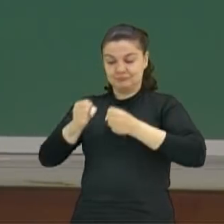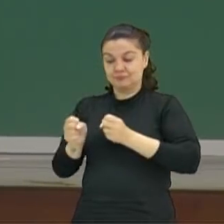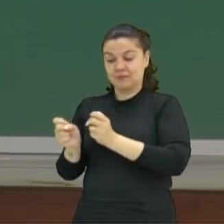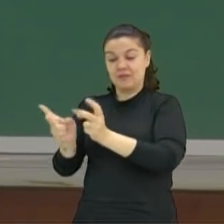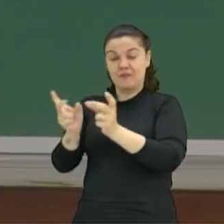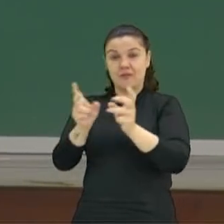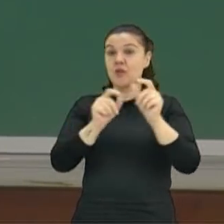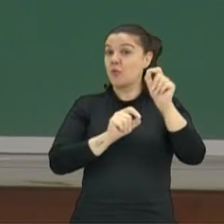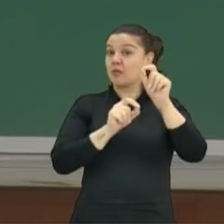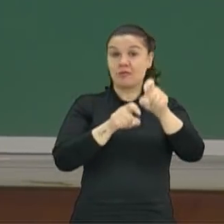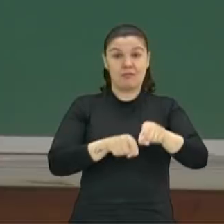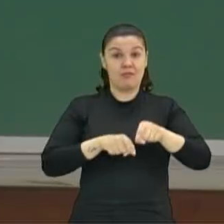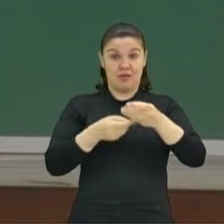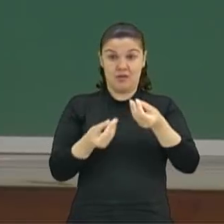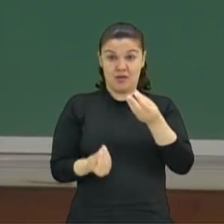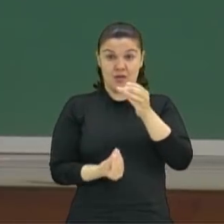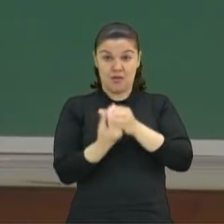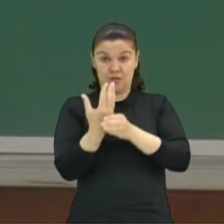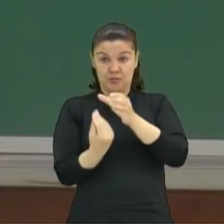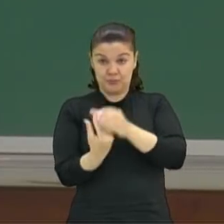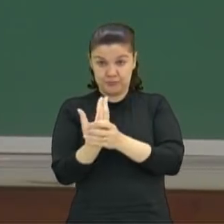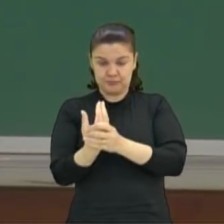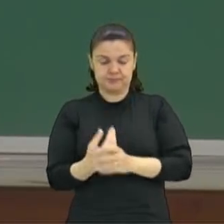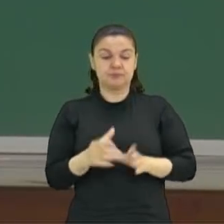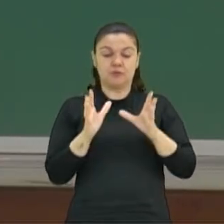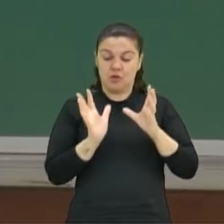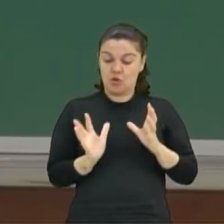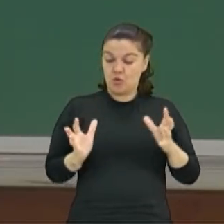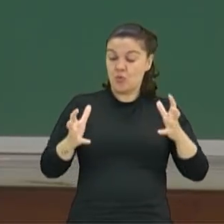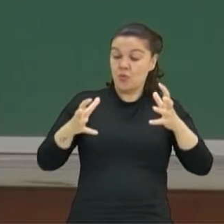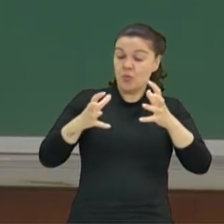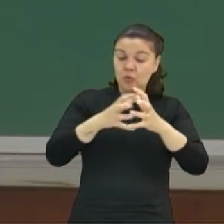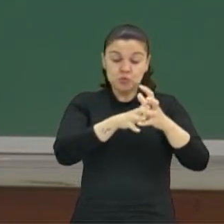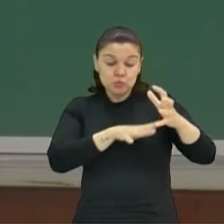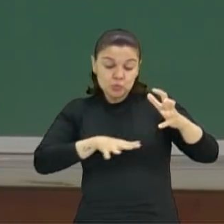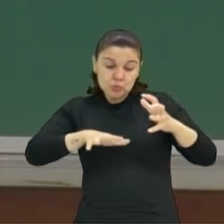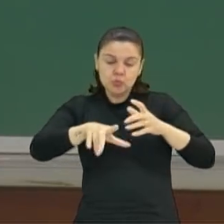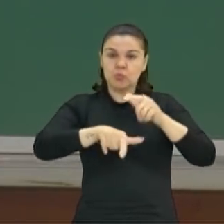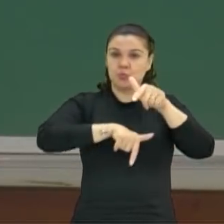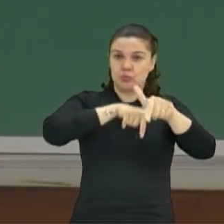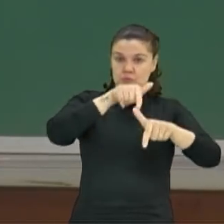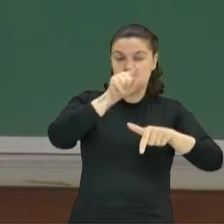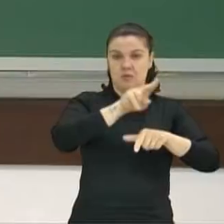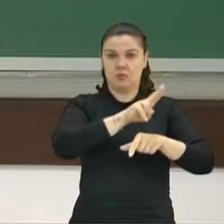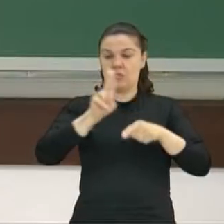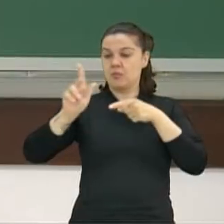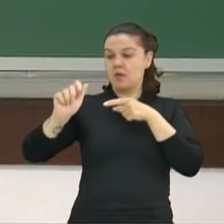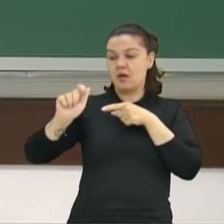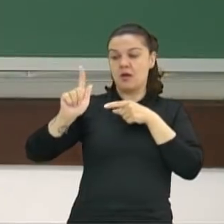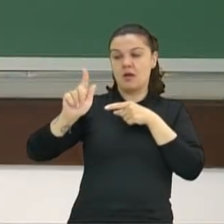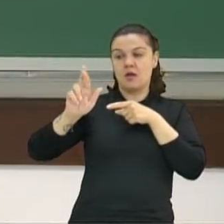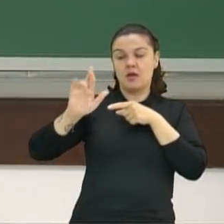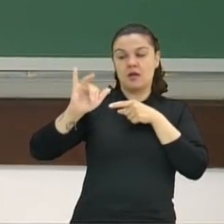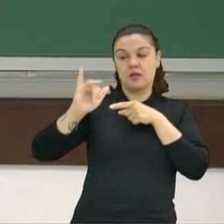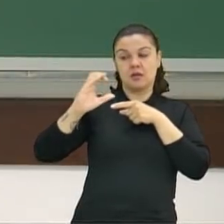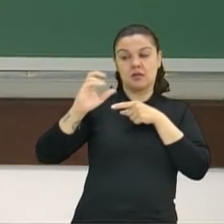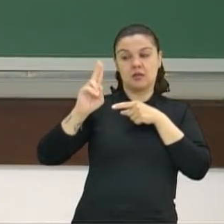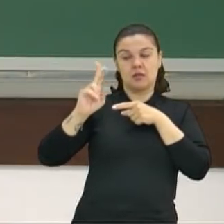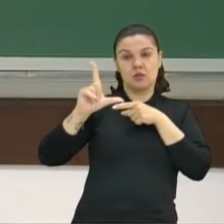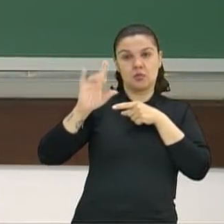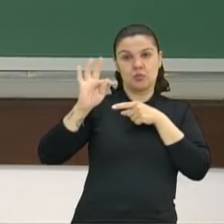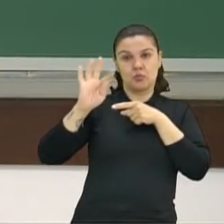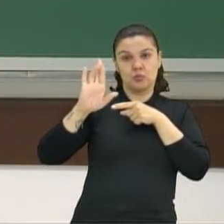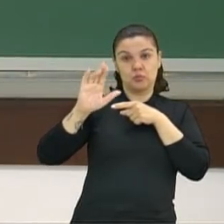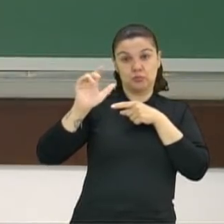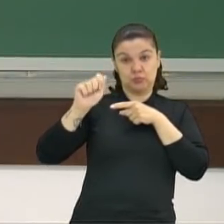O conjunto de todas essas atividades é que é chamado, então, de agricultura. Será que ficou claro?